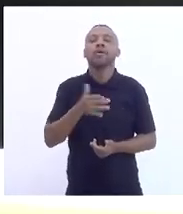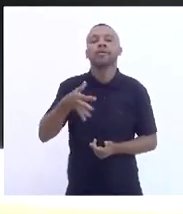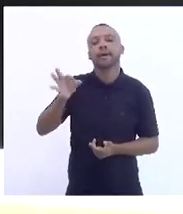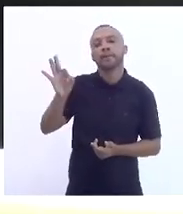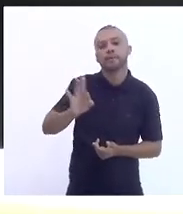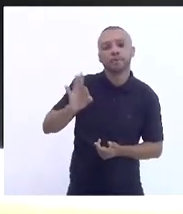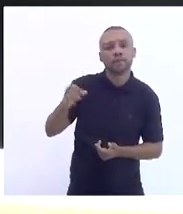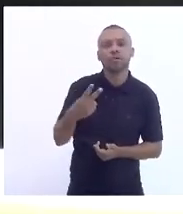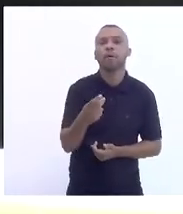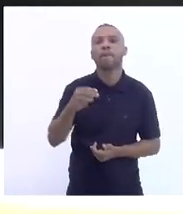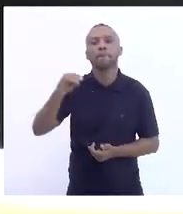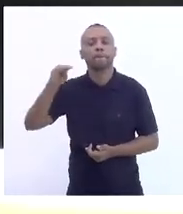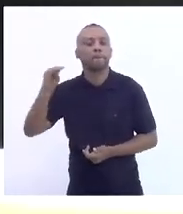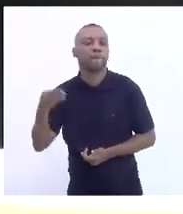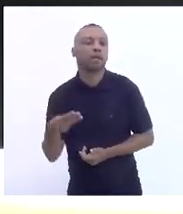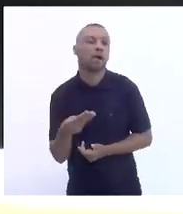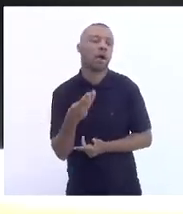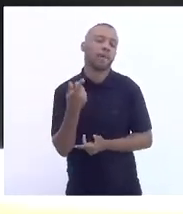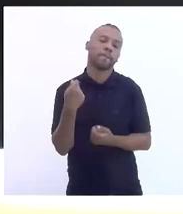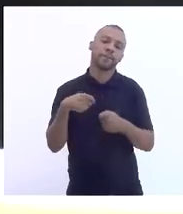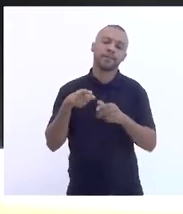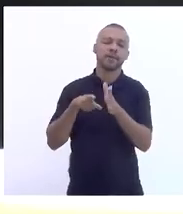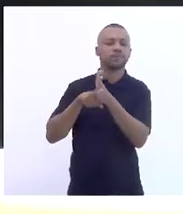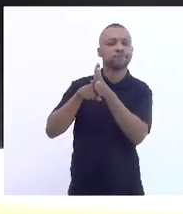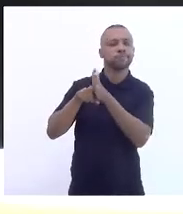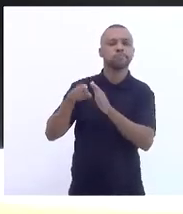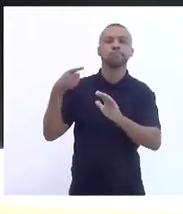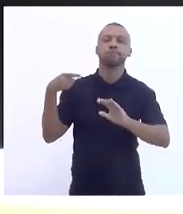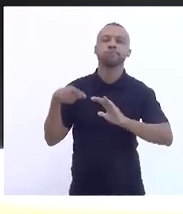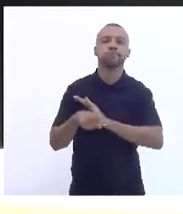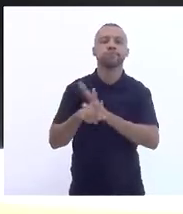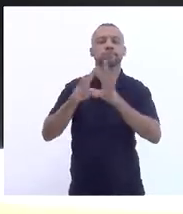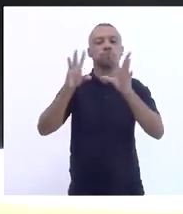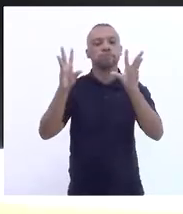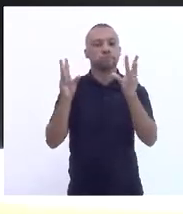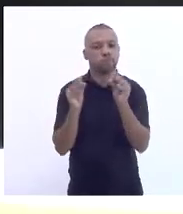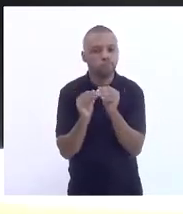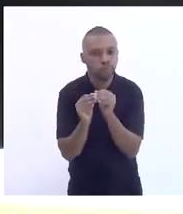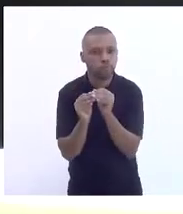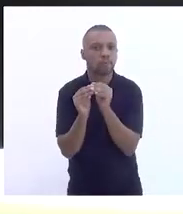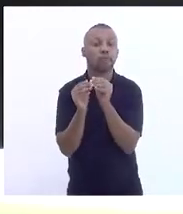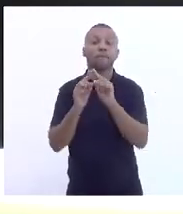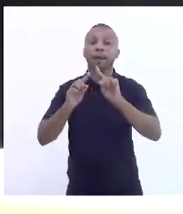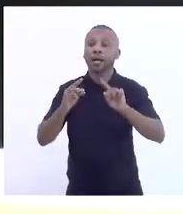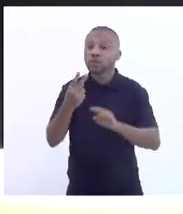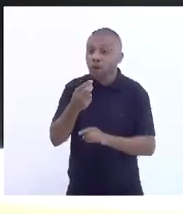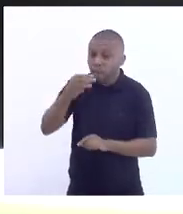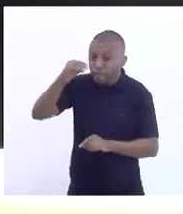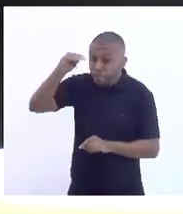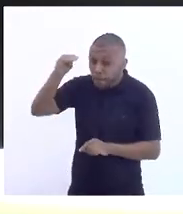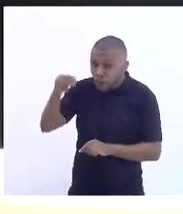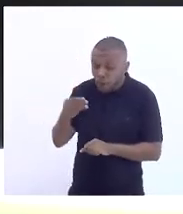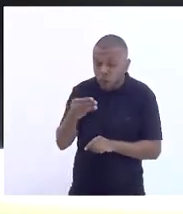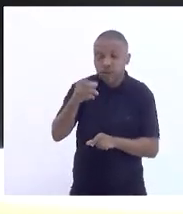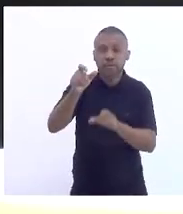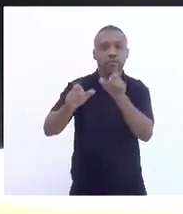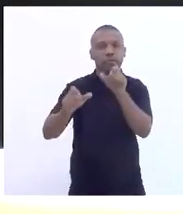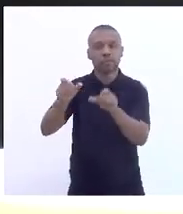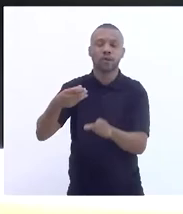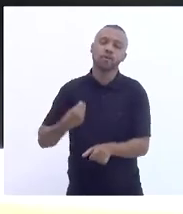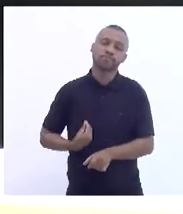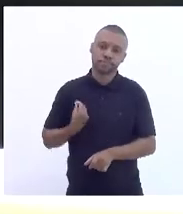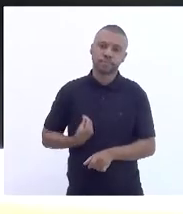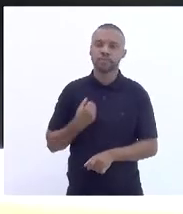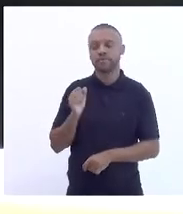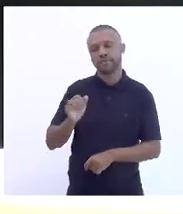Aí tem que fazer um aprofundar um pouco né Hoje é corte mas dois milhões de pessoas quase Vivendo em favelas